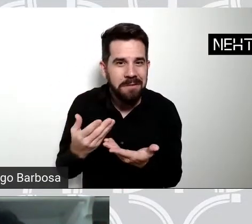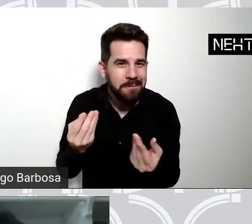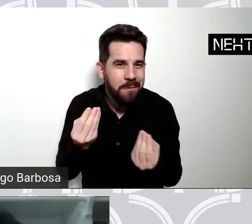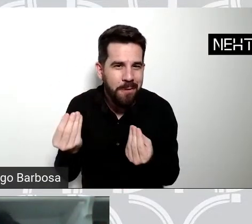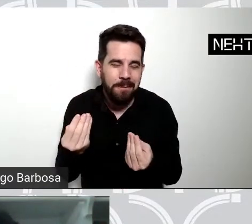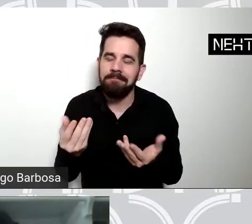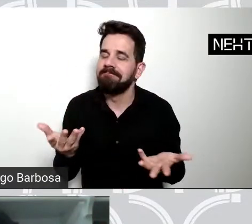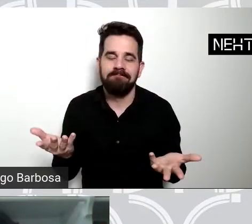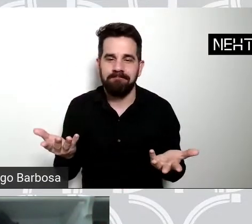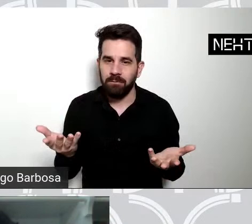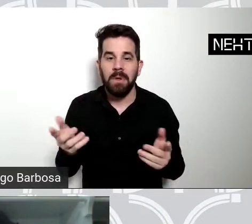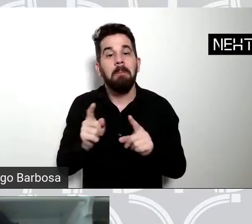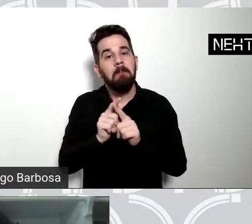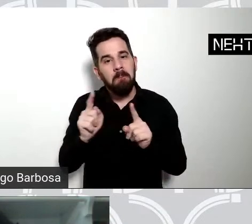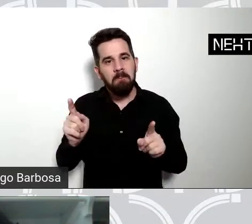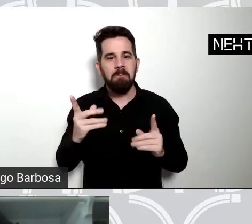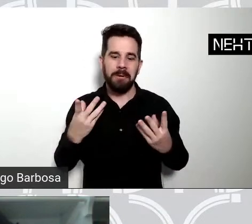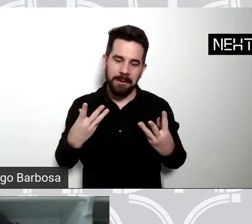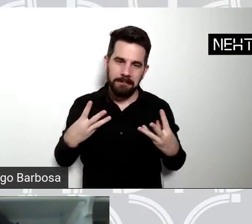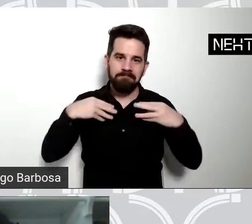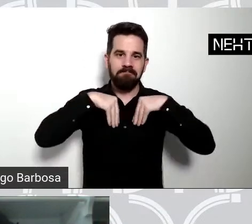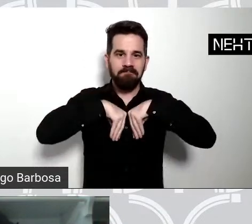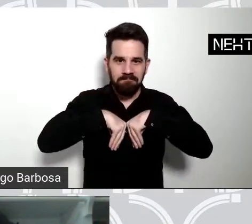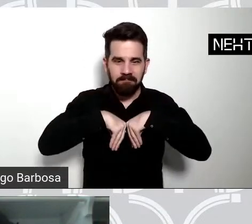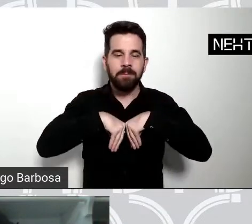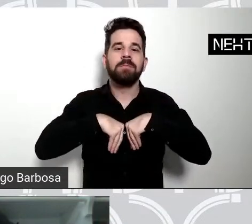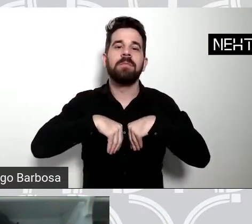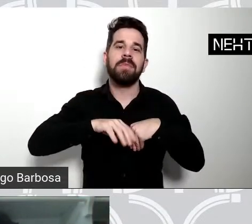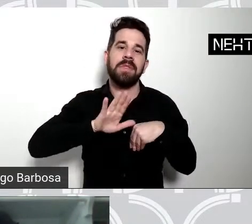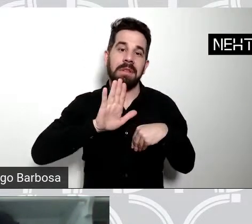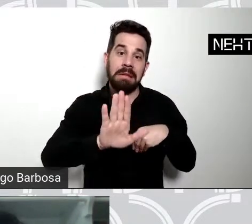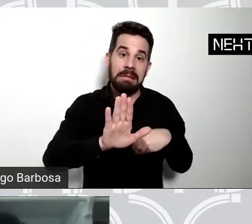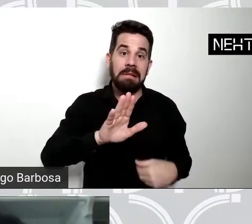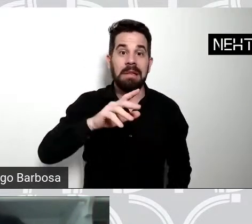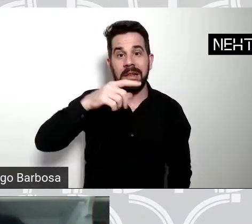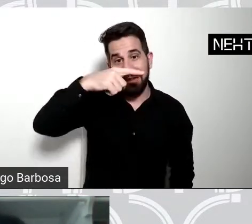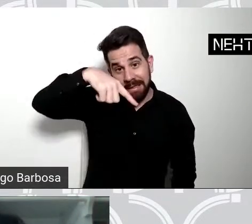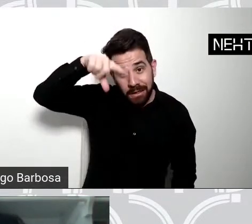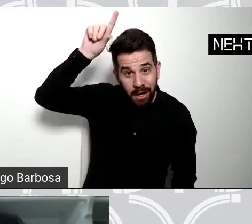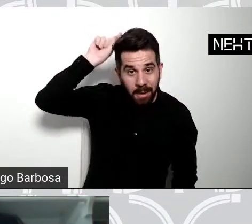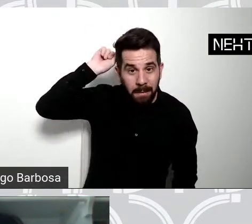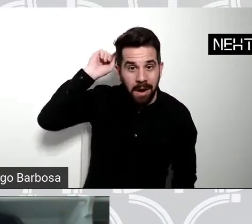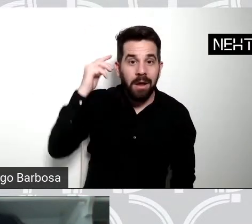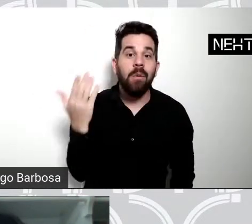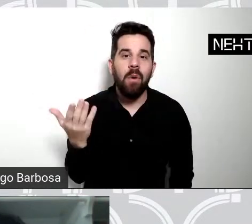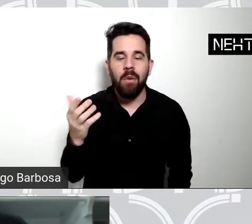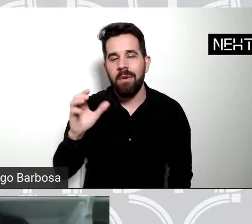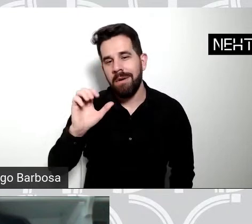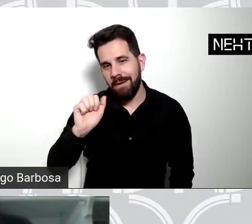certeza o Antônio Cândido faz parte dele, né?